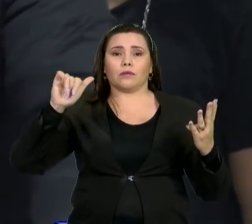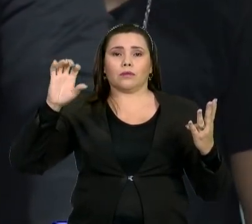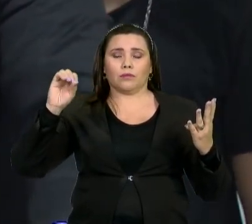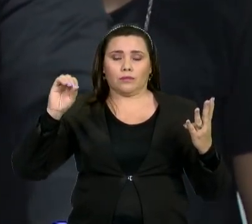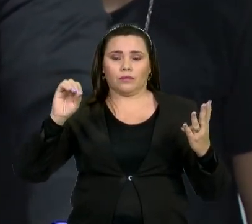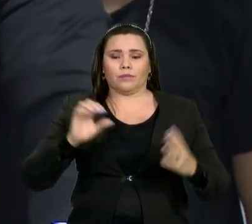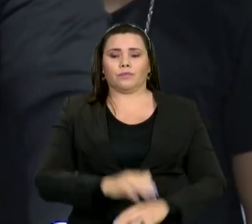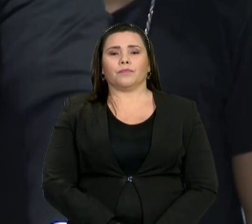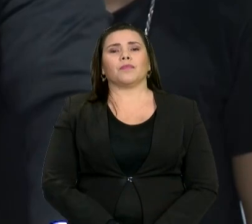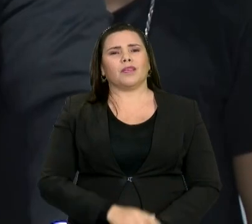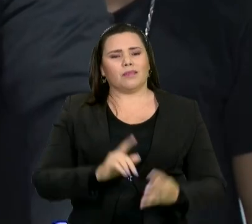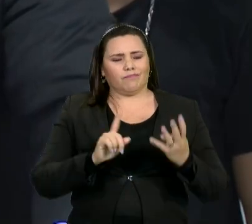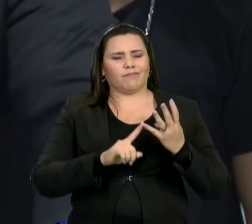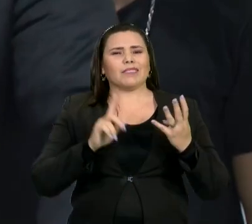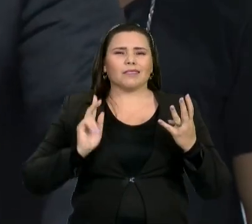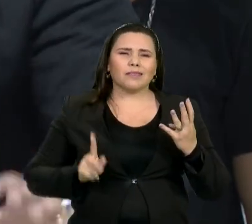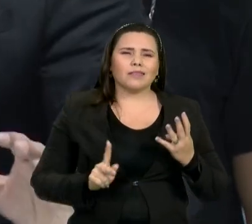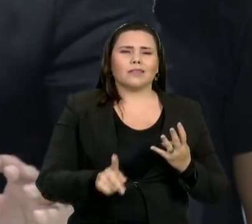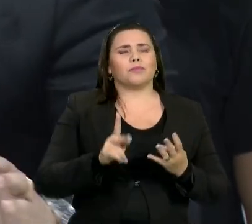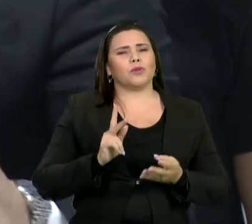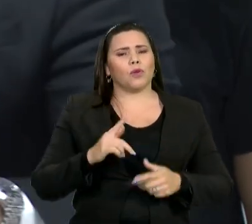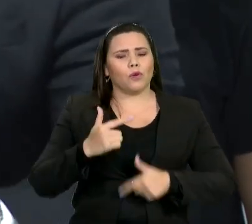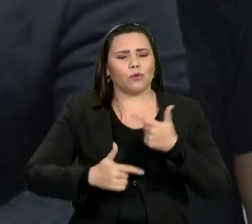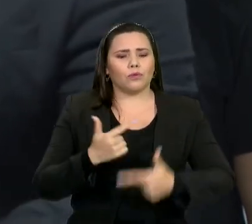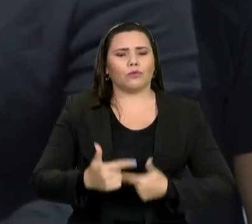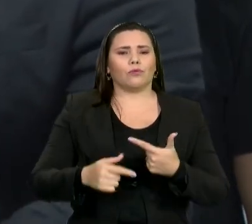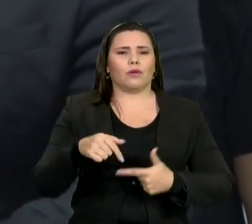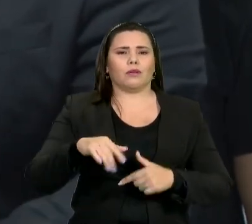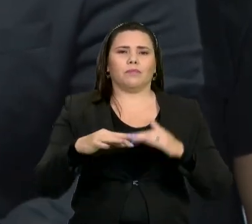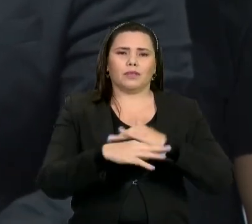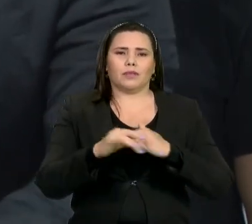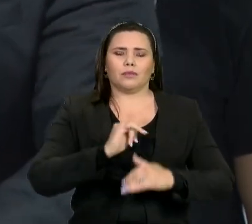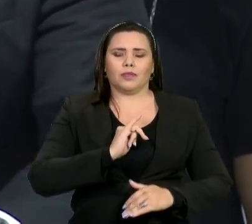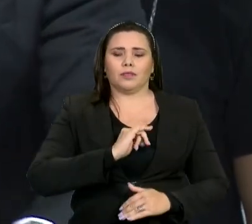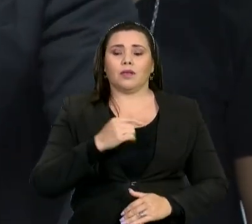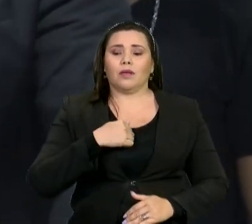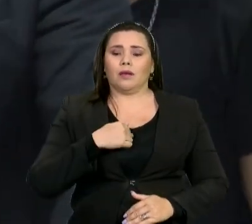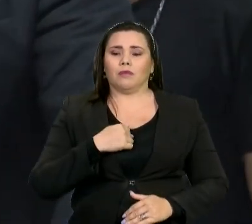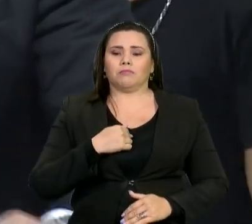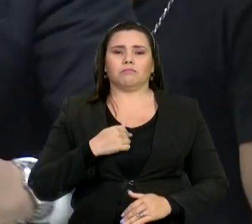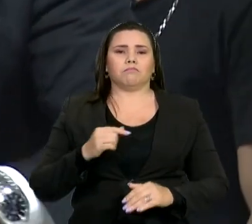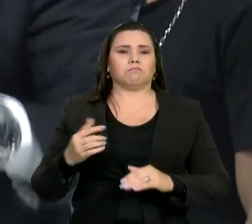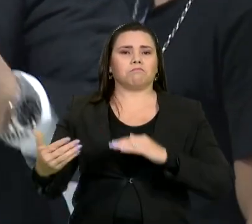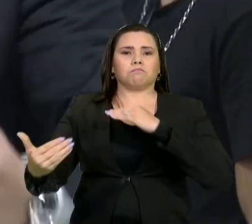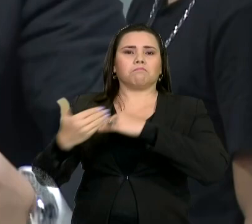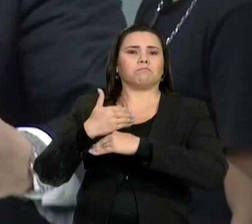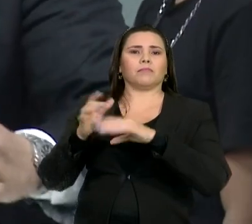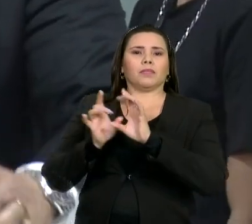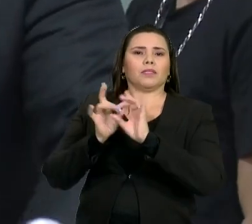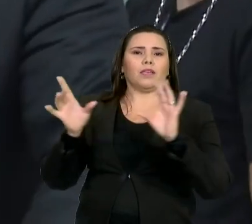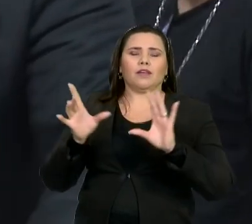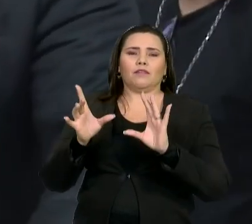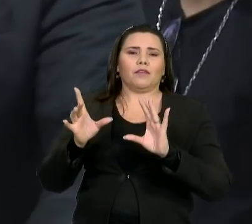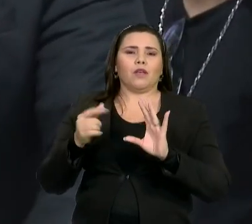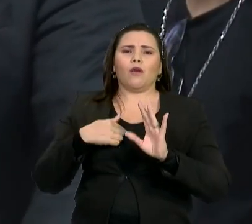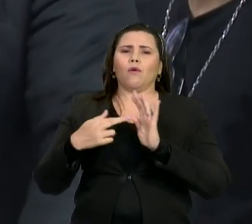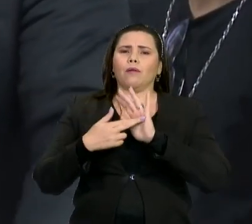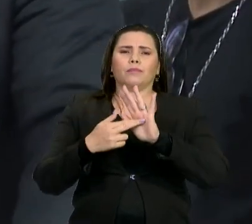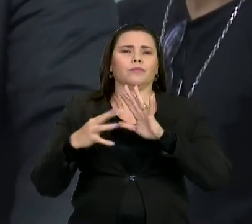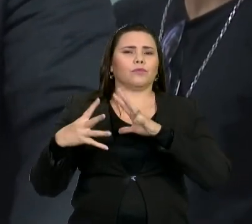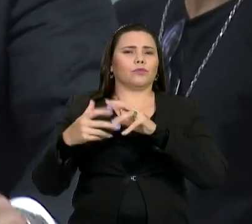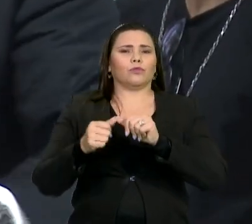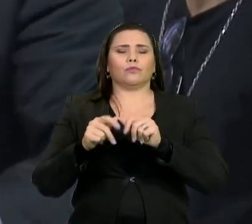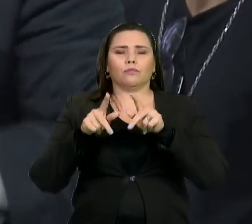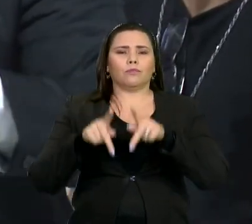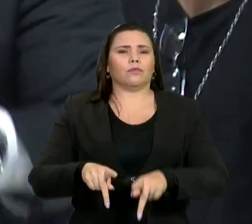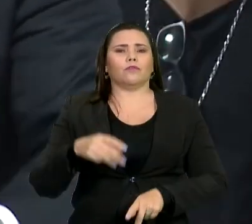essa cidade de Imperatriz. Quero aqui me colocar à disposição na condição de representante de todo o povo do Maranhão, para que a